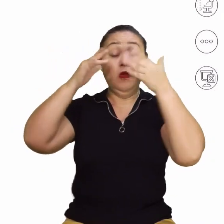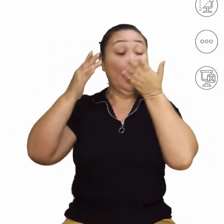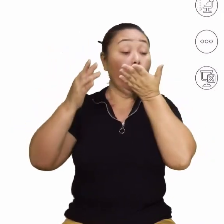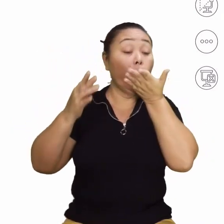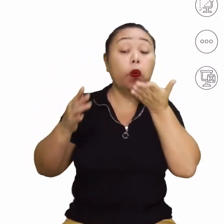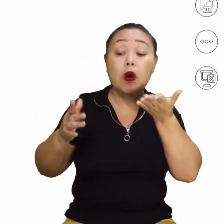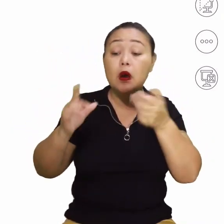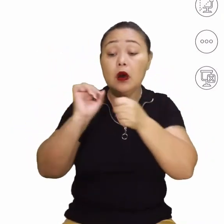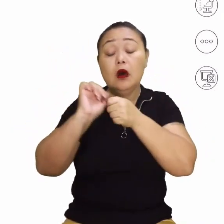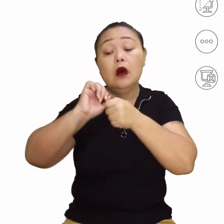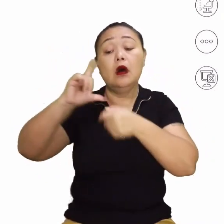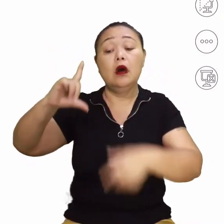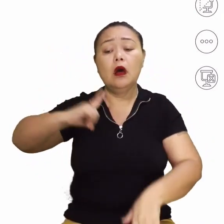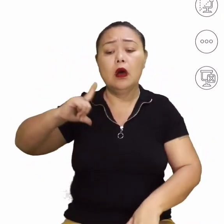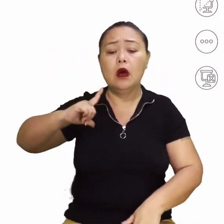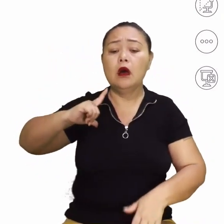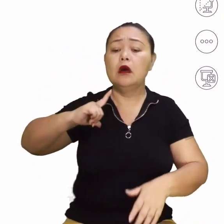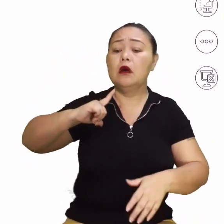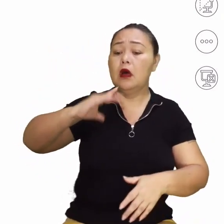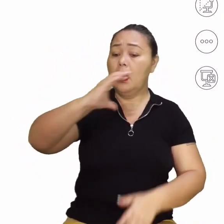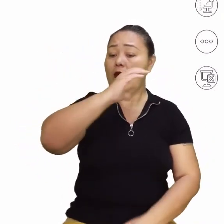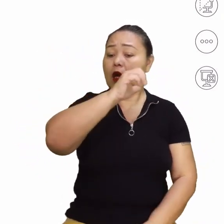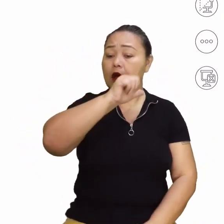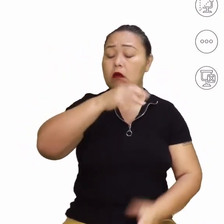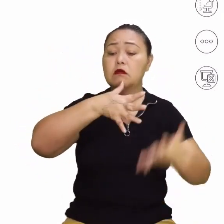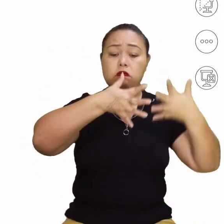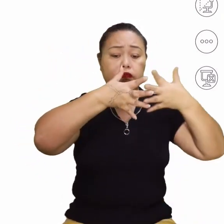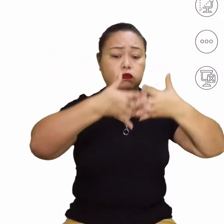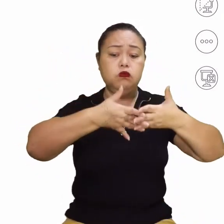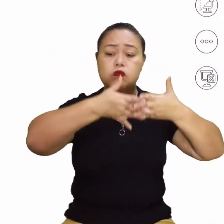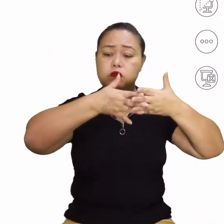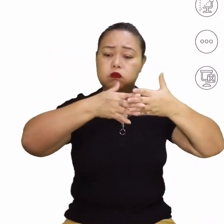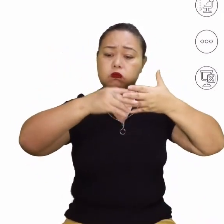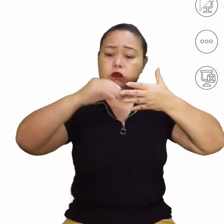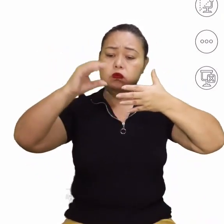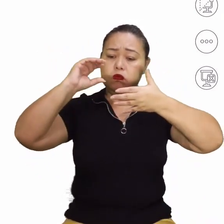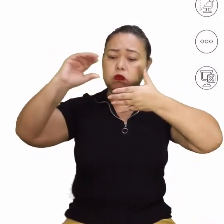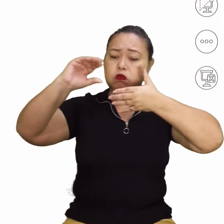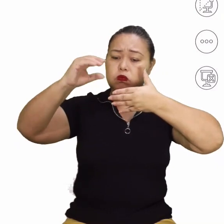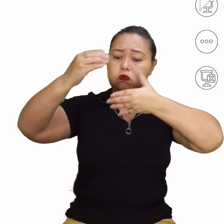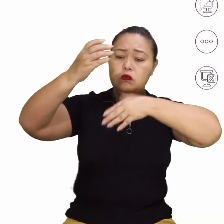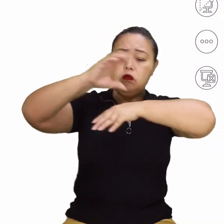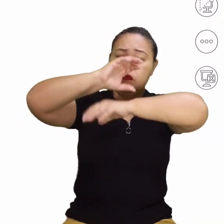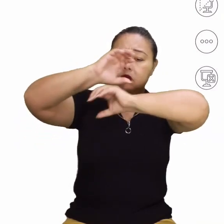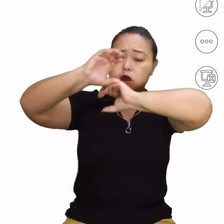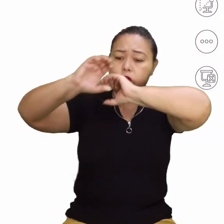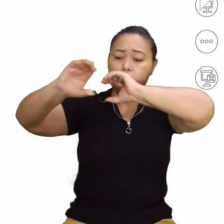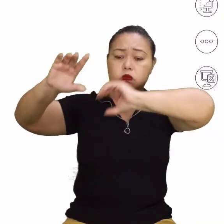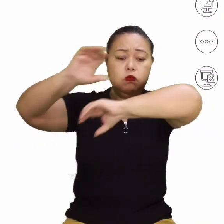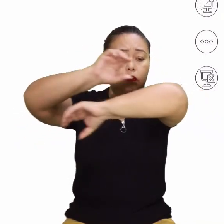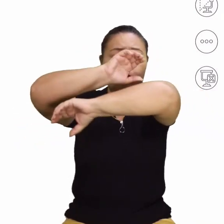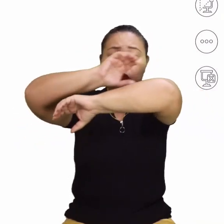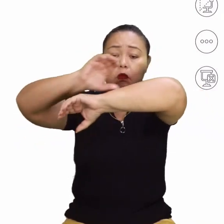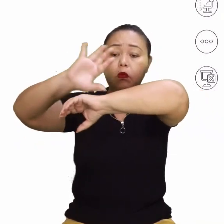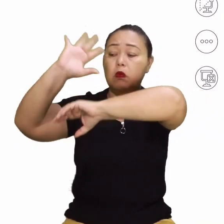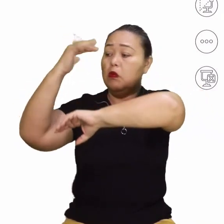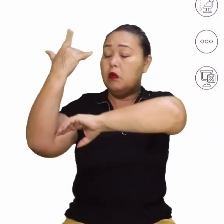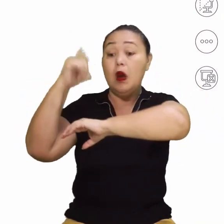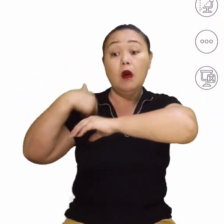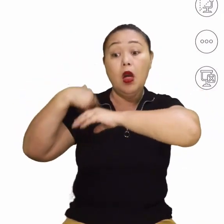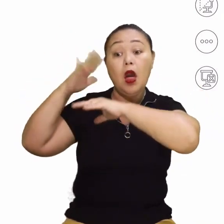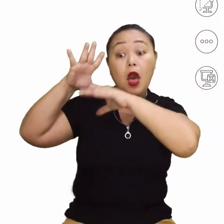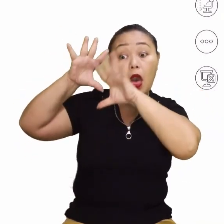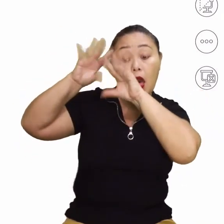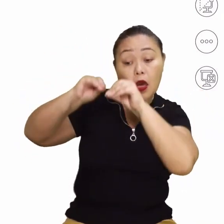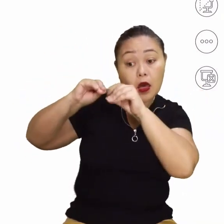vinham uma carreta dessa um toureiro desse cheio de tora mas porque ele tá passando de